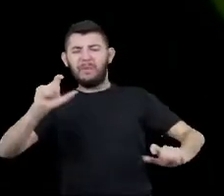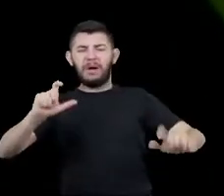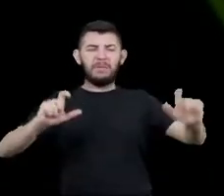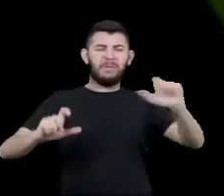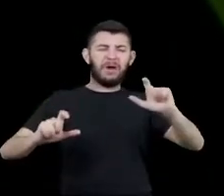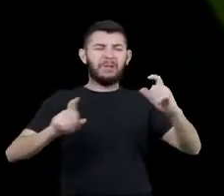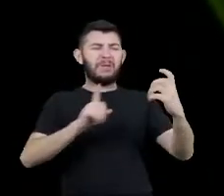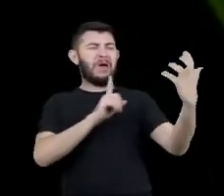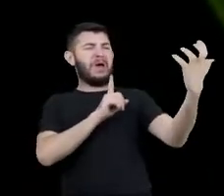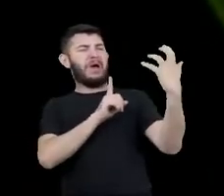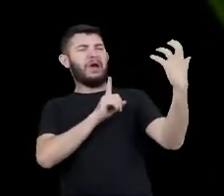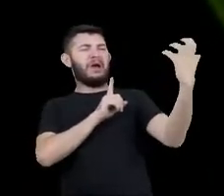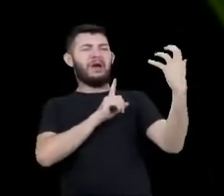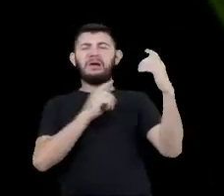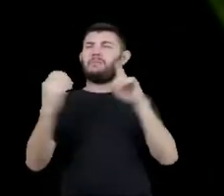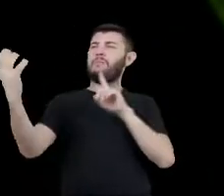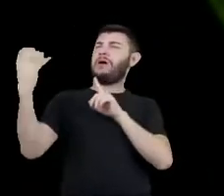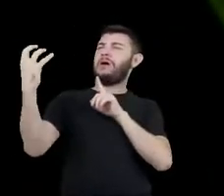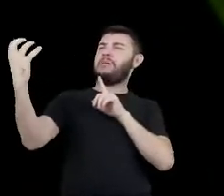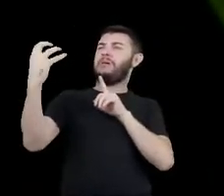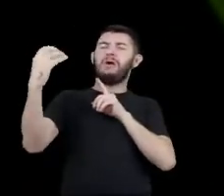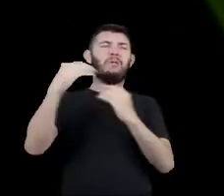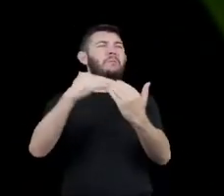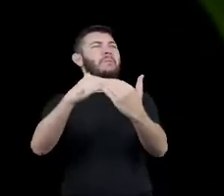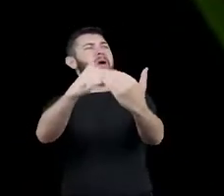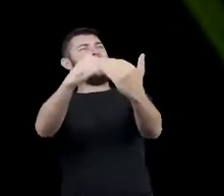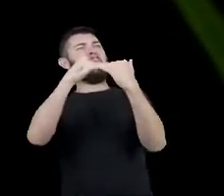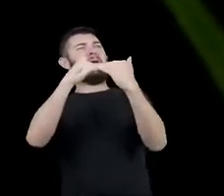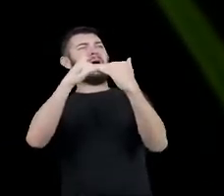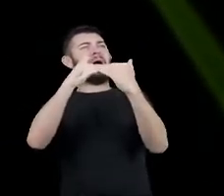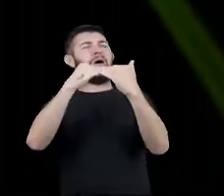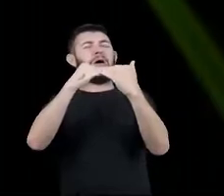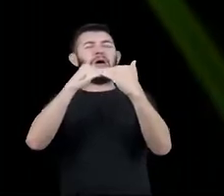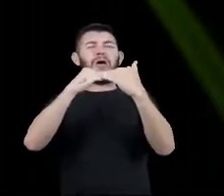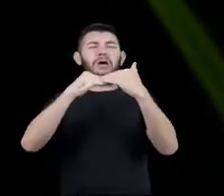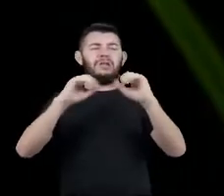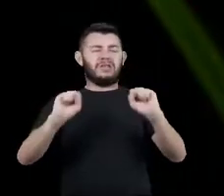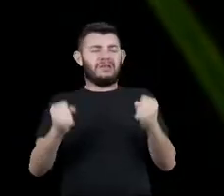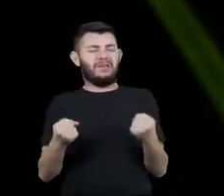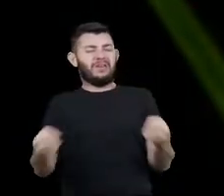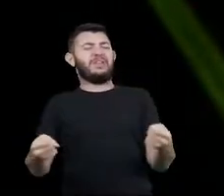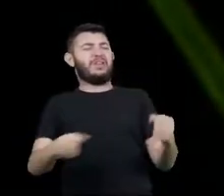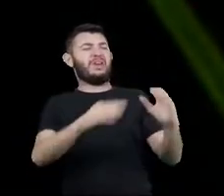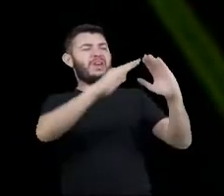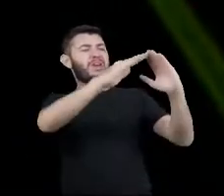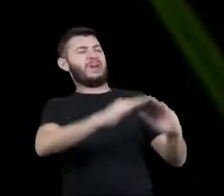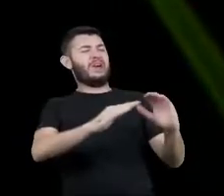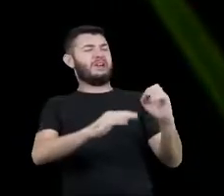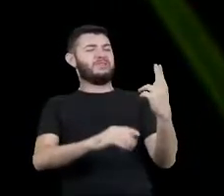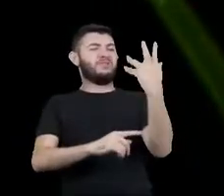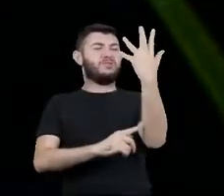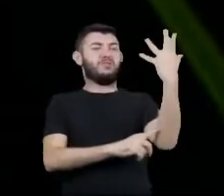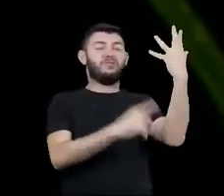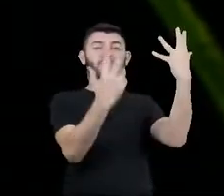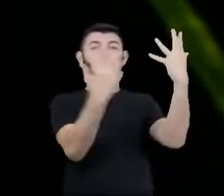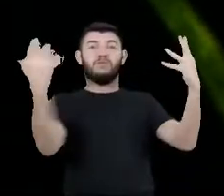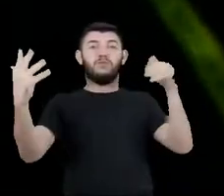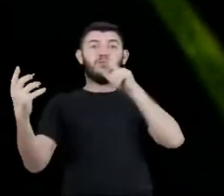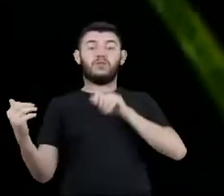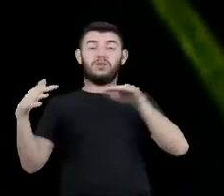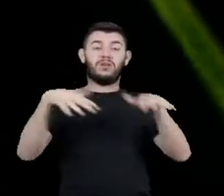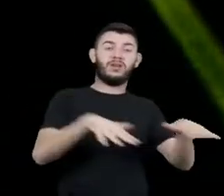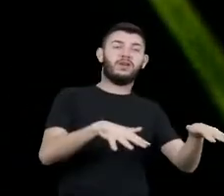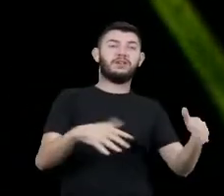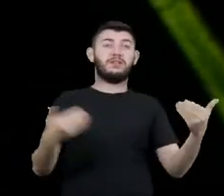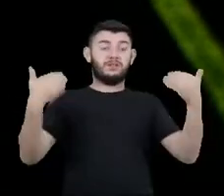por defender a nossa floresta. Eu sou mulher indígena da Amazônia, eu venho de Rondônia, um dos